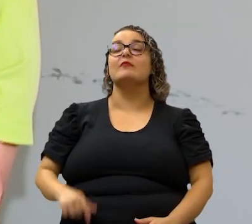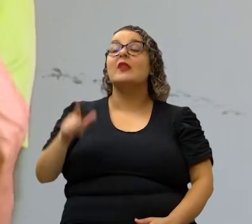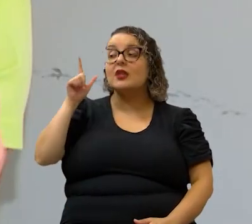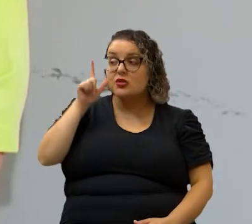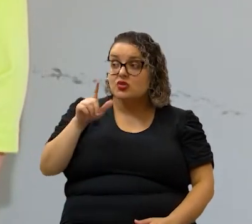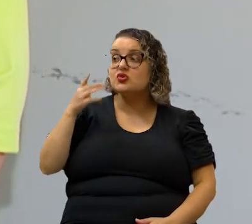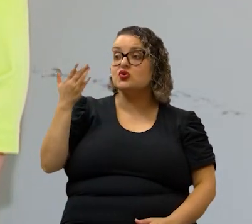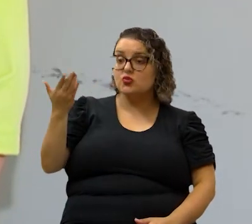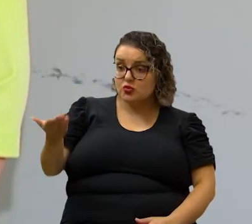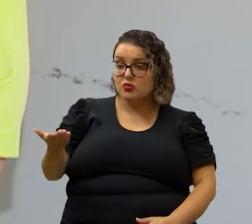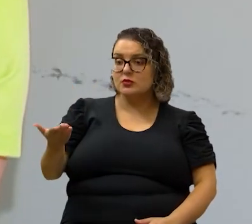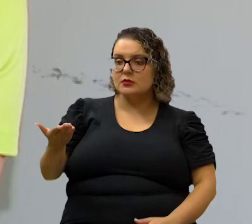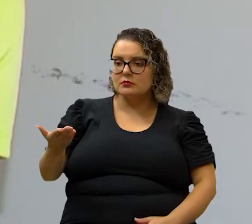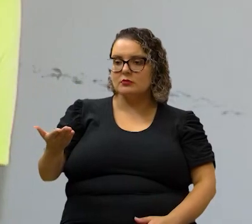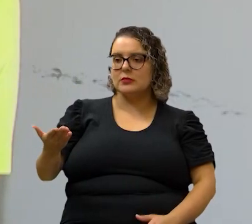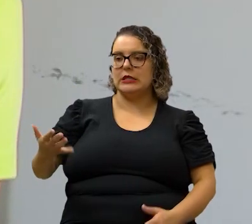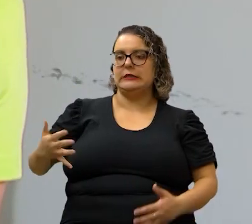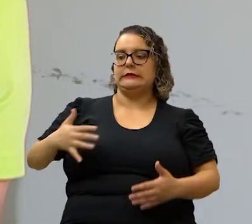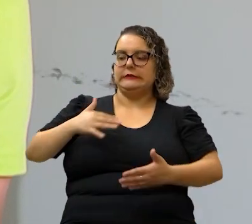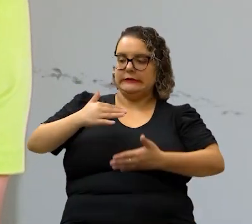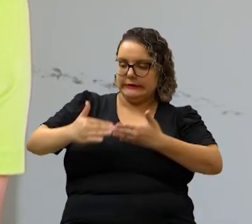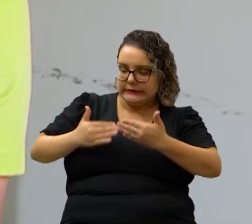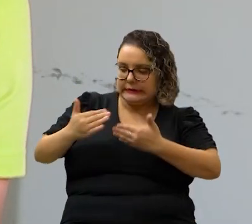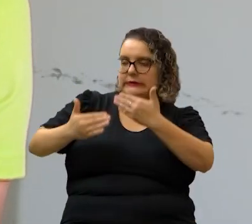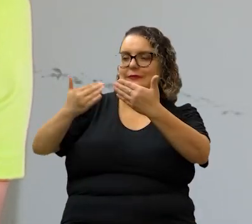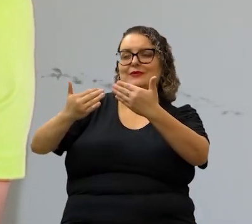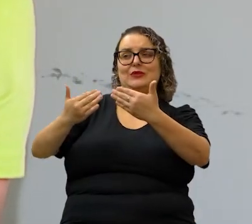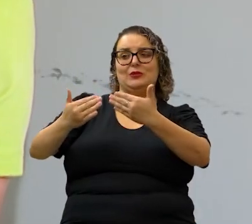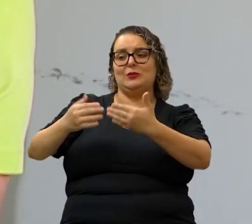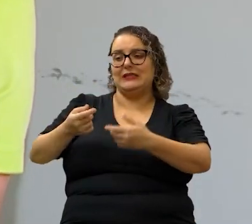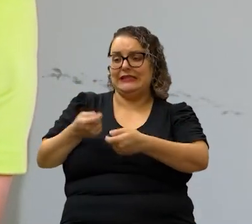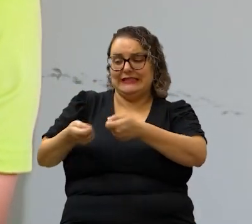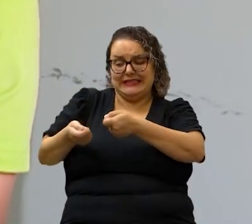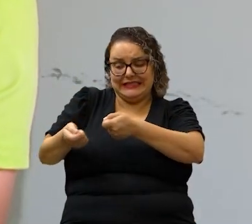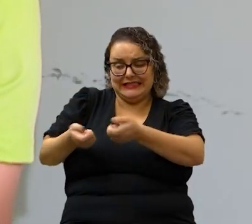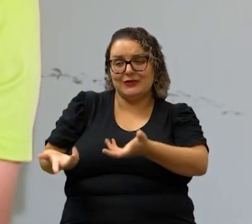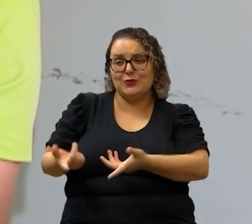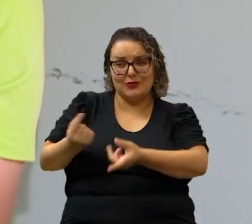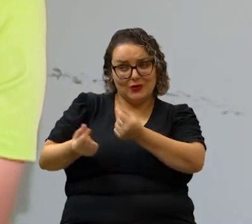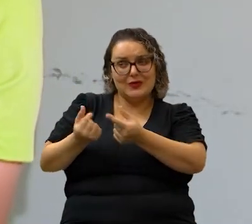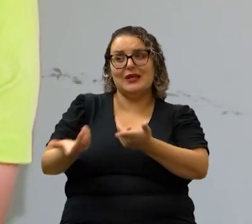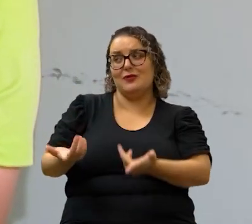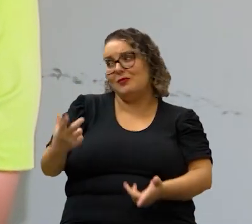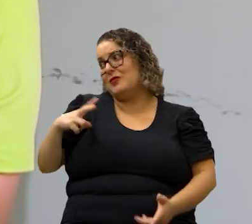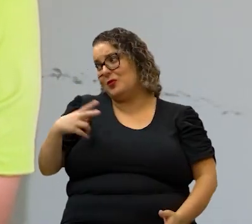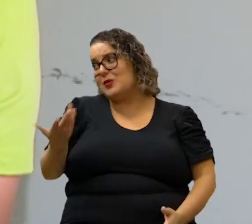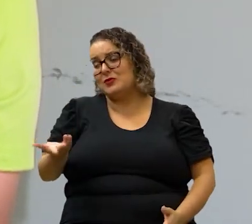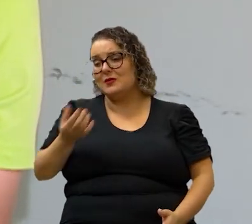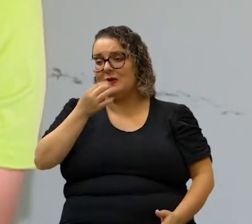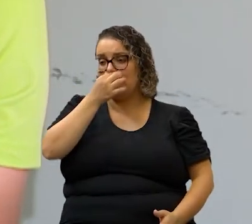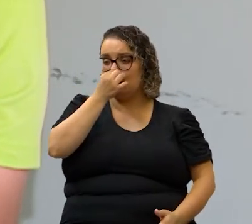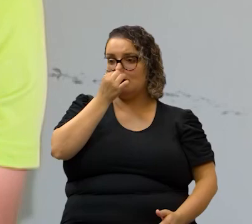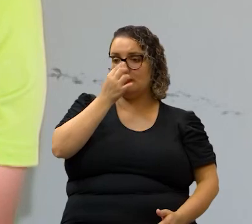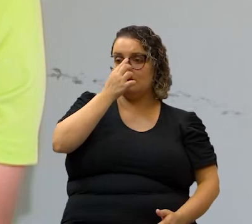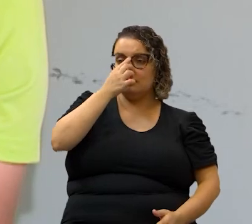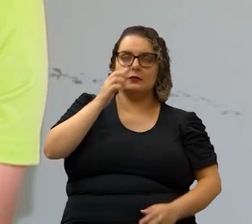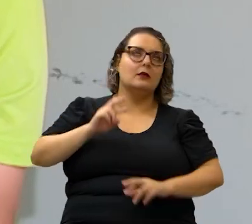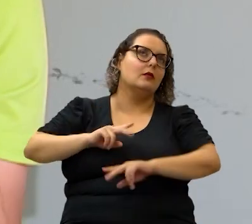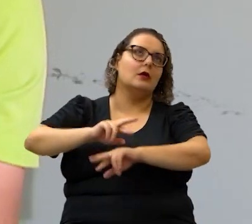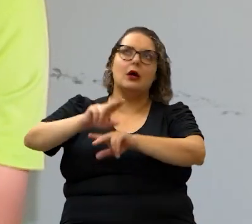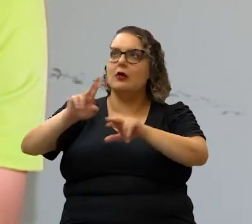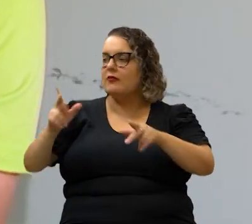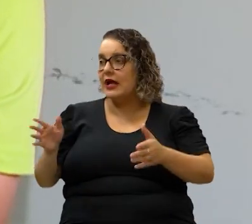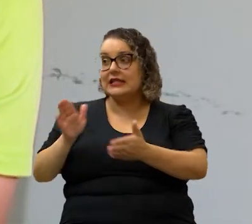gente conseguiu sustentar o negócio com reduções drásticas de custo, eu no meu caso, inclusive pessoal, né, então abri mão de